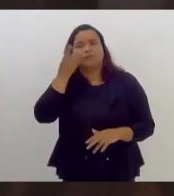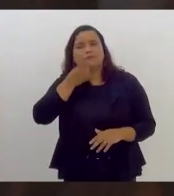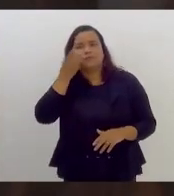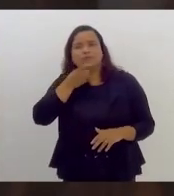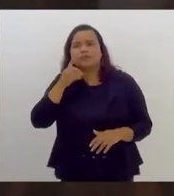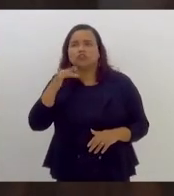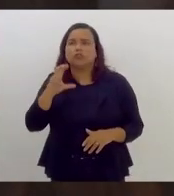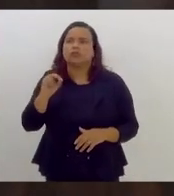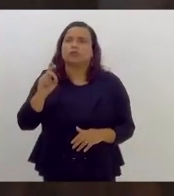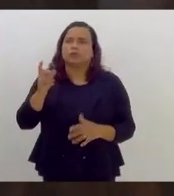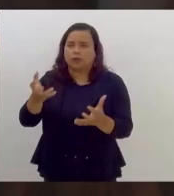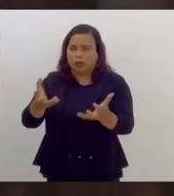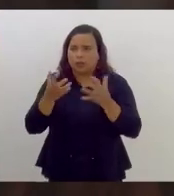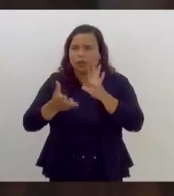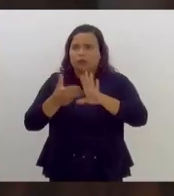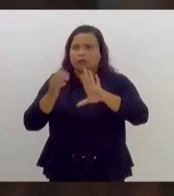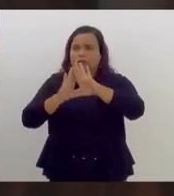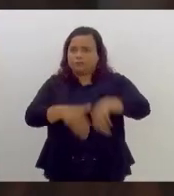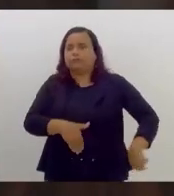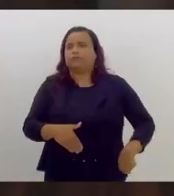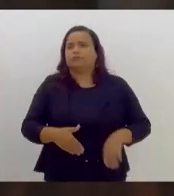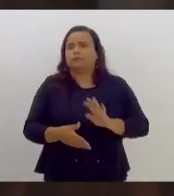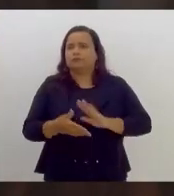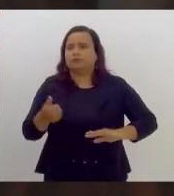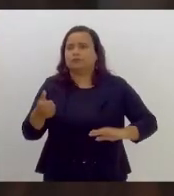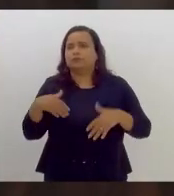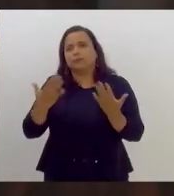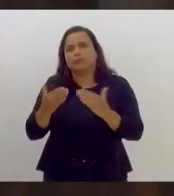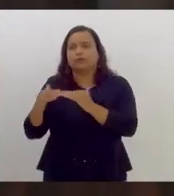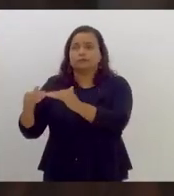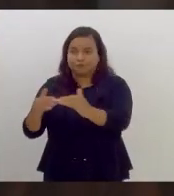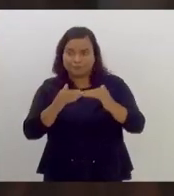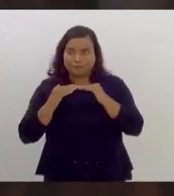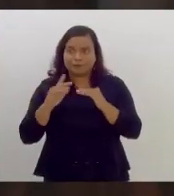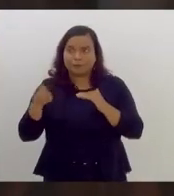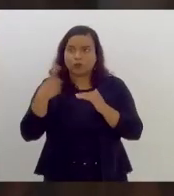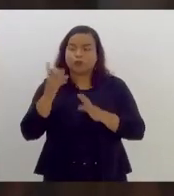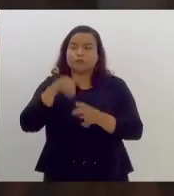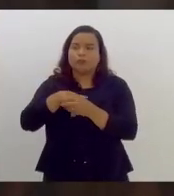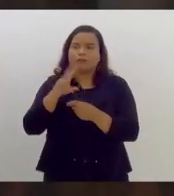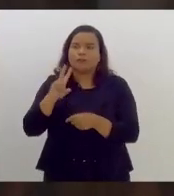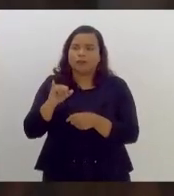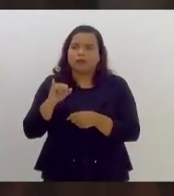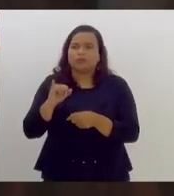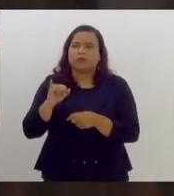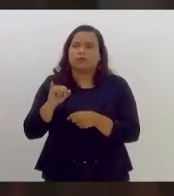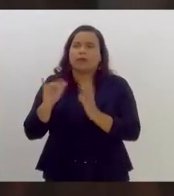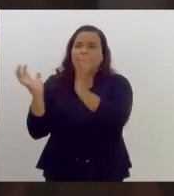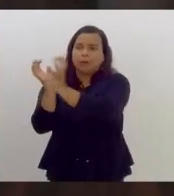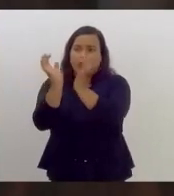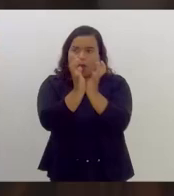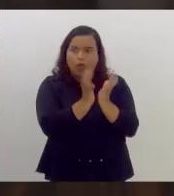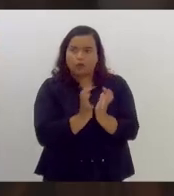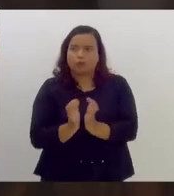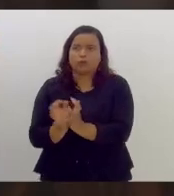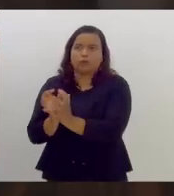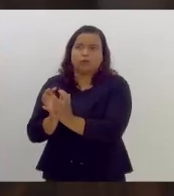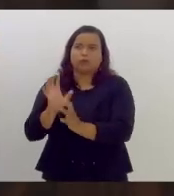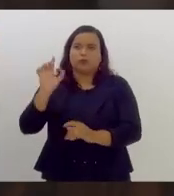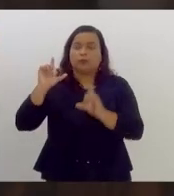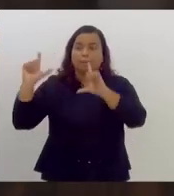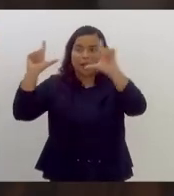Pela derrubada dos vetos. Então, conforme o acordado, vamos votar em bloco no